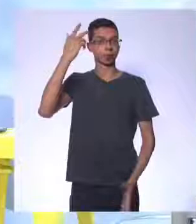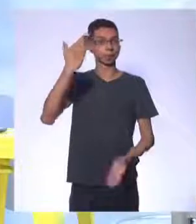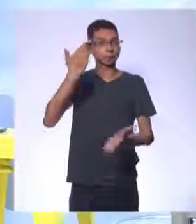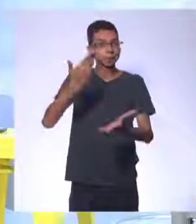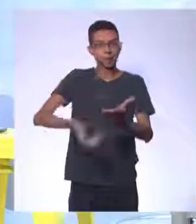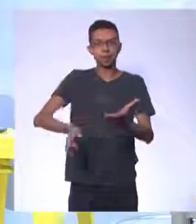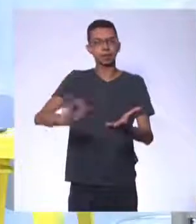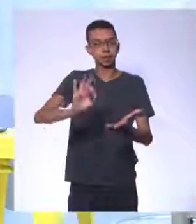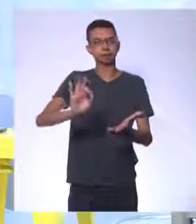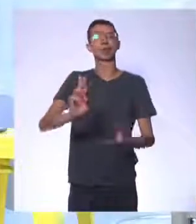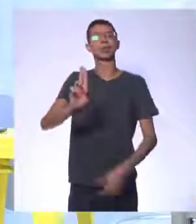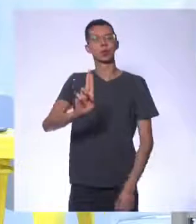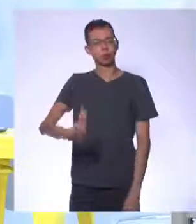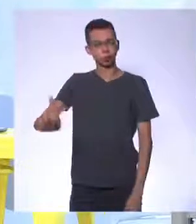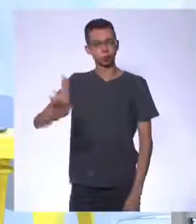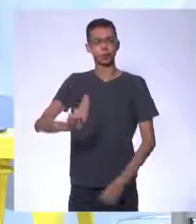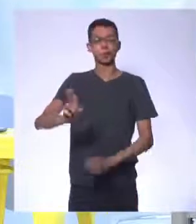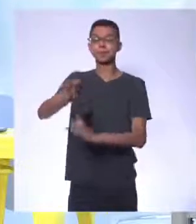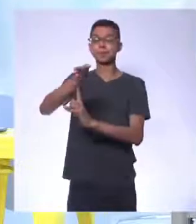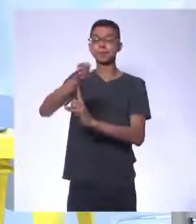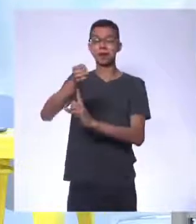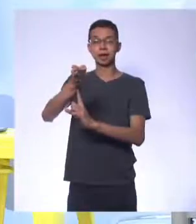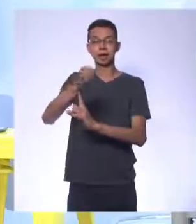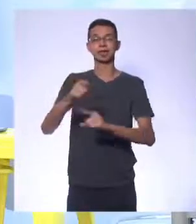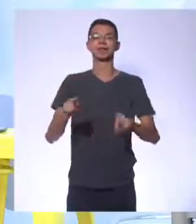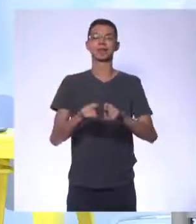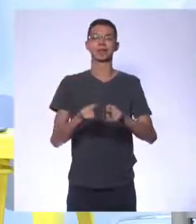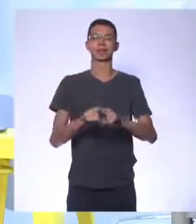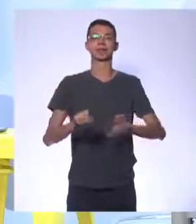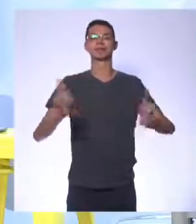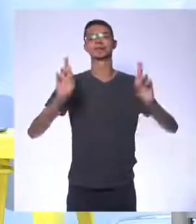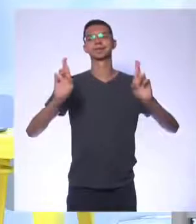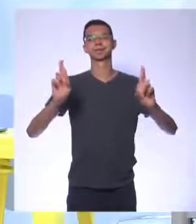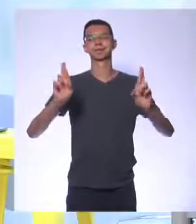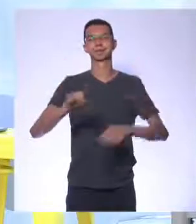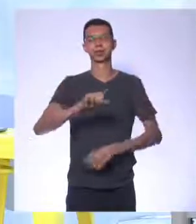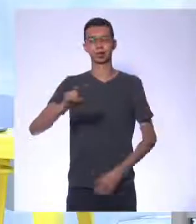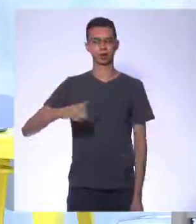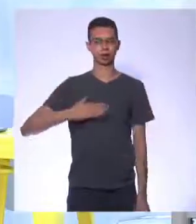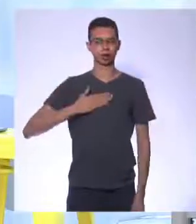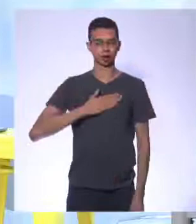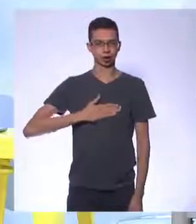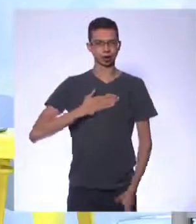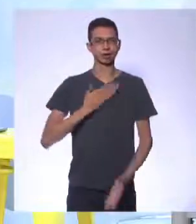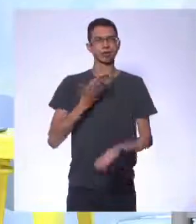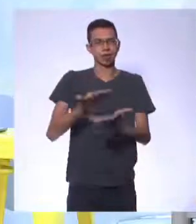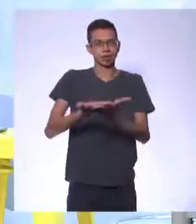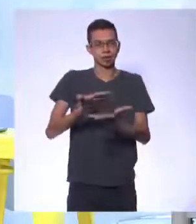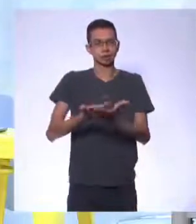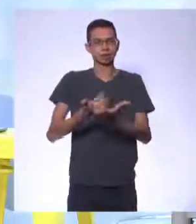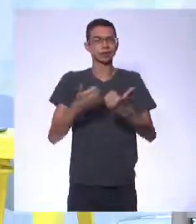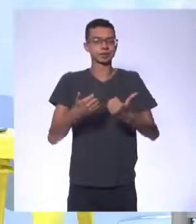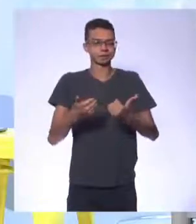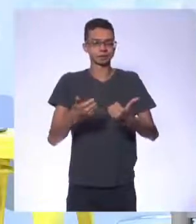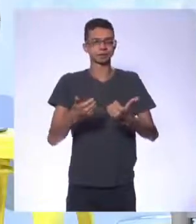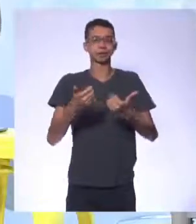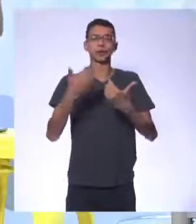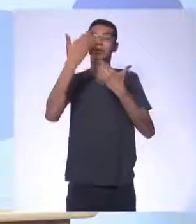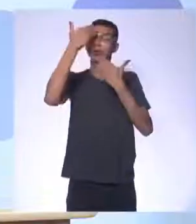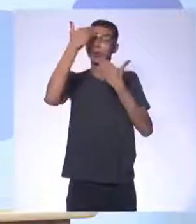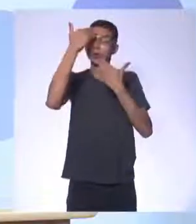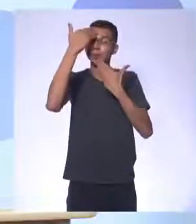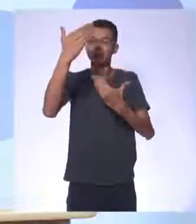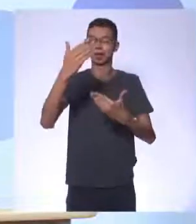inclusive as bandeiras. Eu espero que vocês tenham gostado da aula de hoje. Professor Carlos, muito obrigada pela participação aqui.